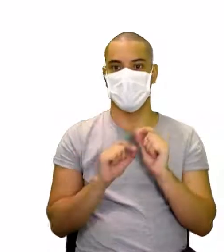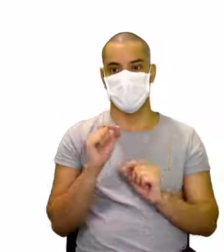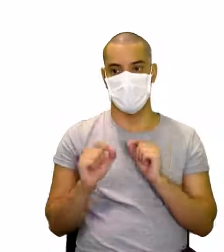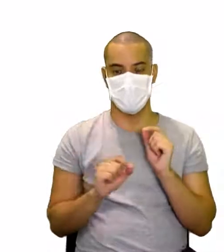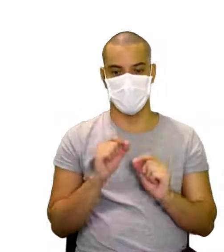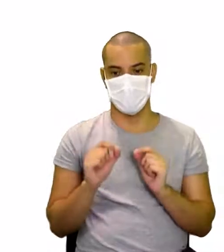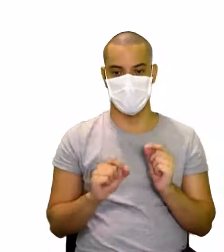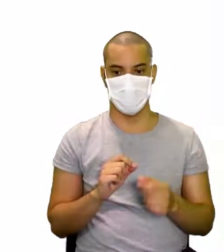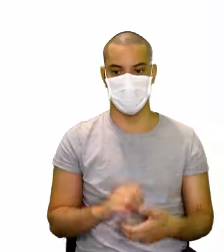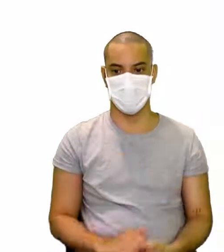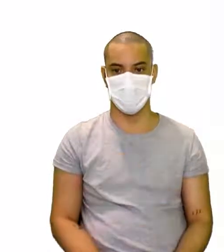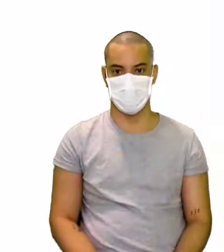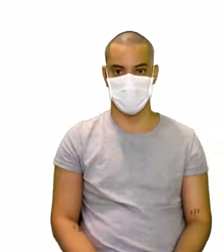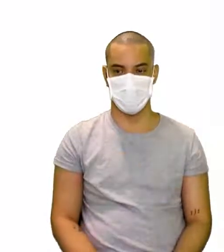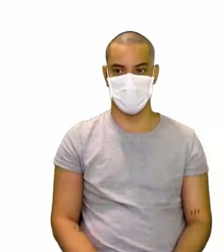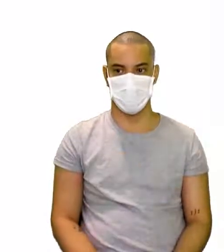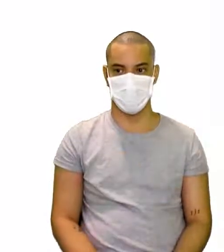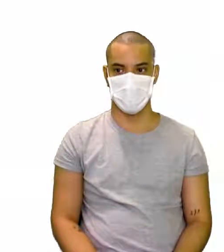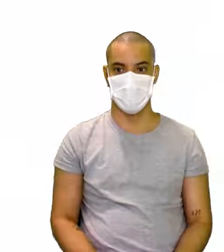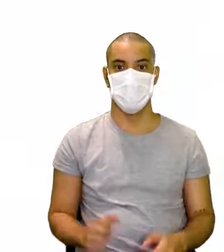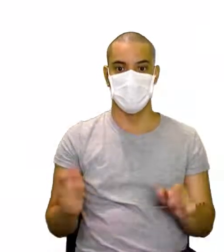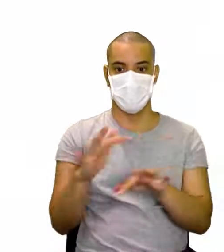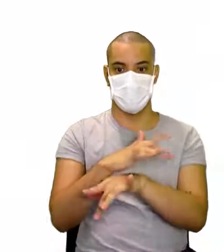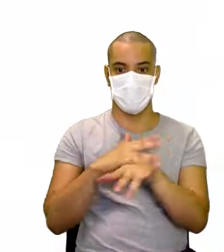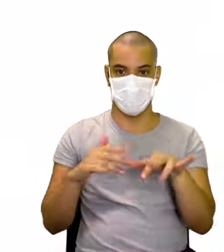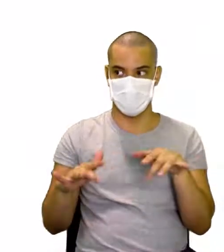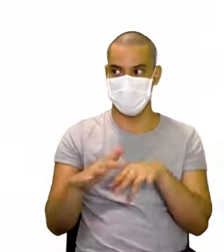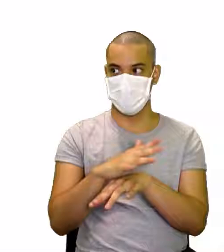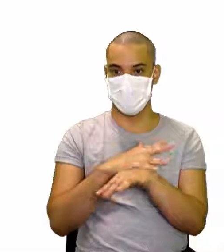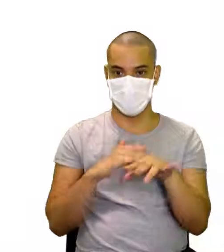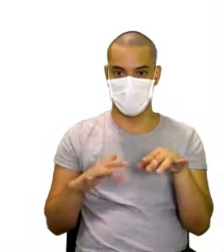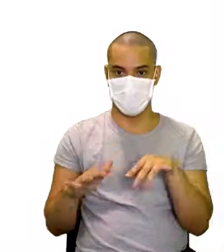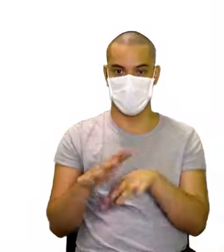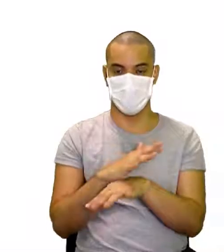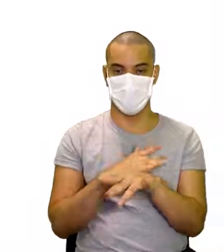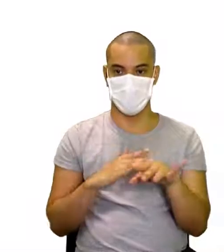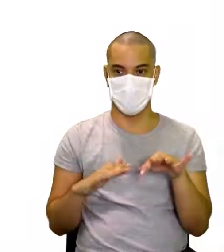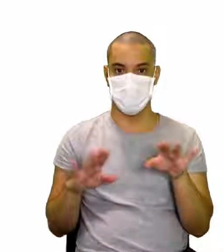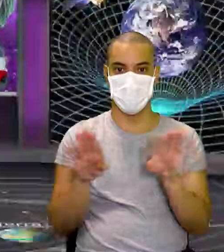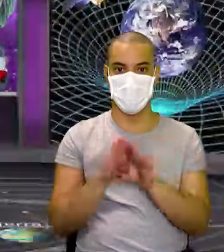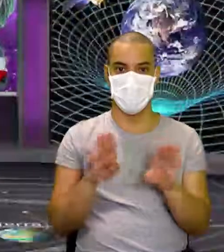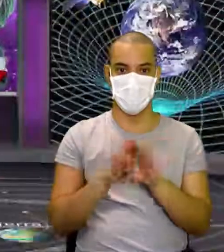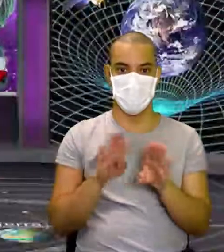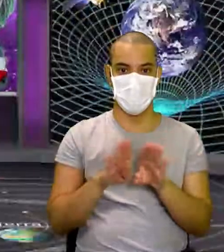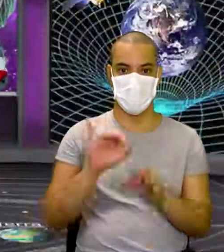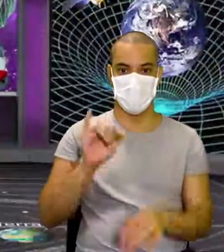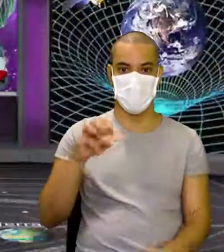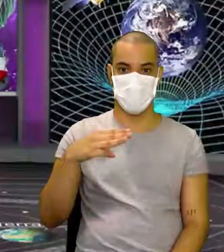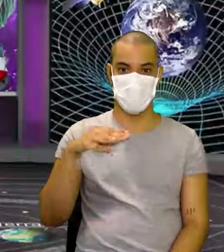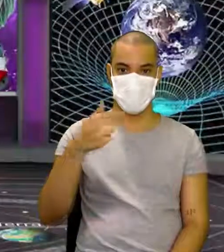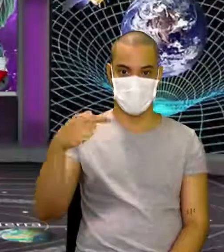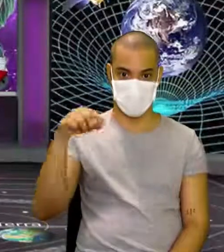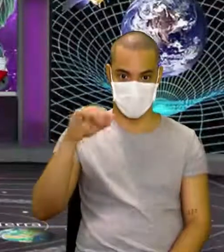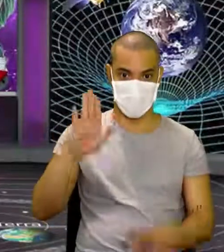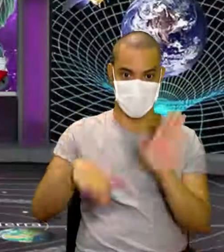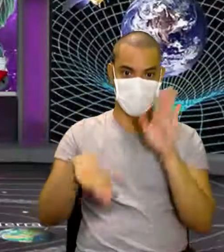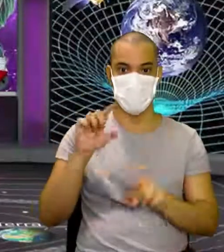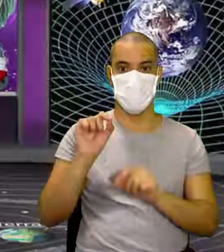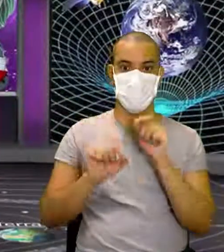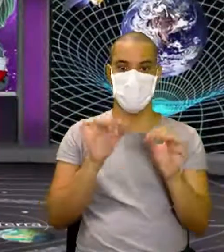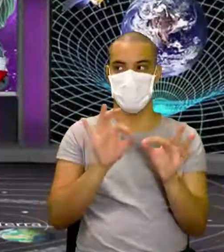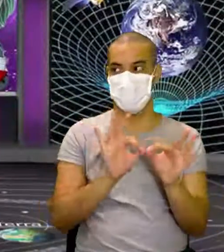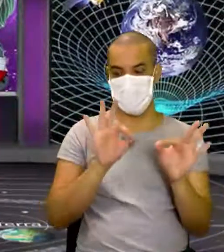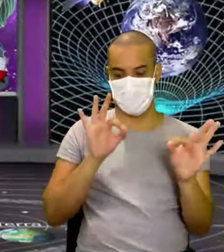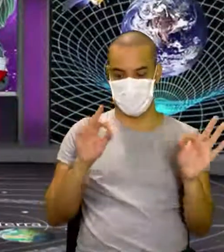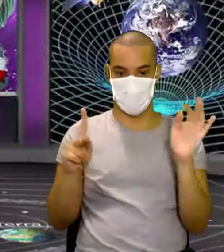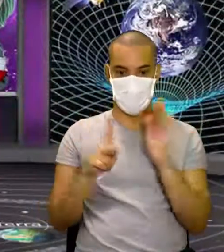que a interação magnética entre ímãs, foca aqui em mim, a interação magnética entre ímãs depende da